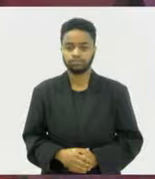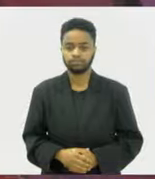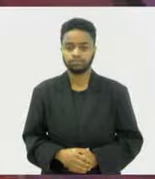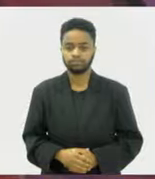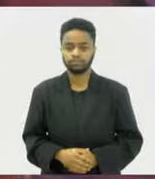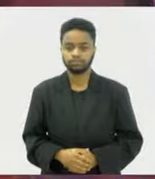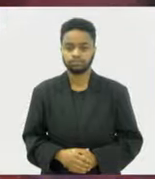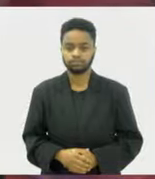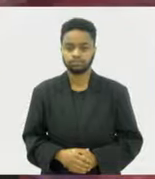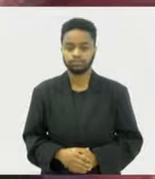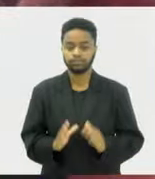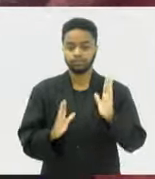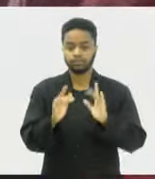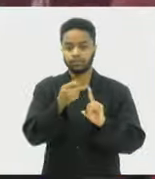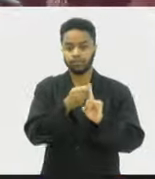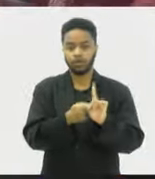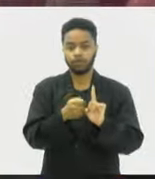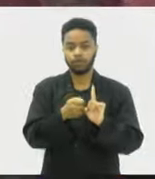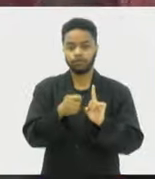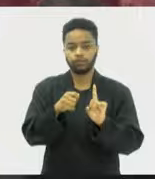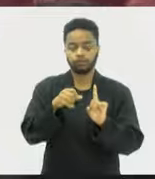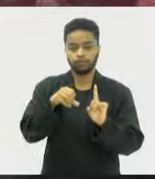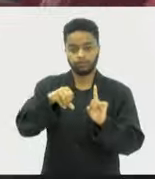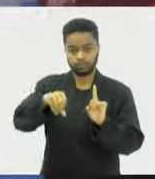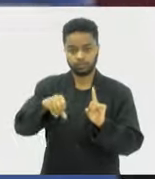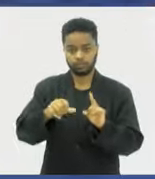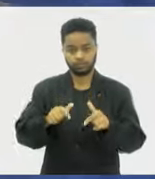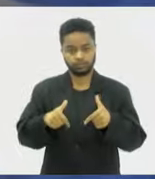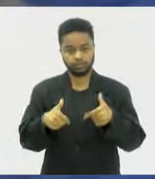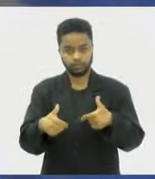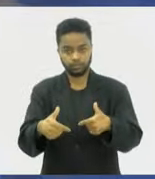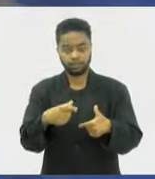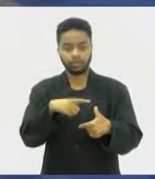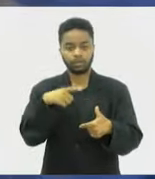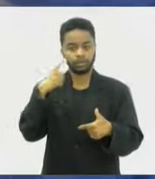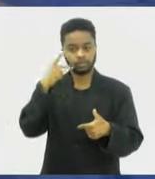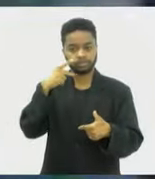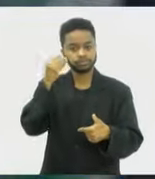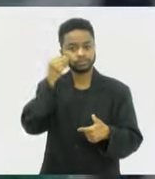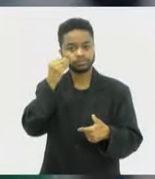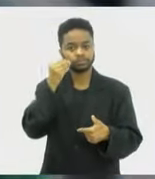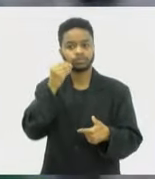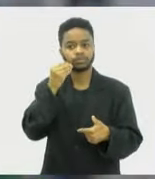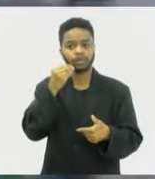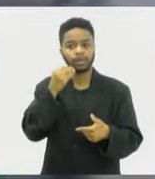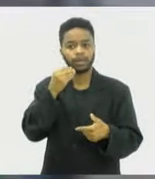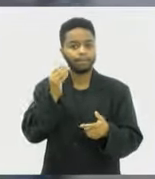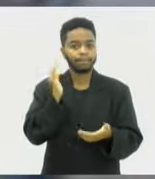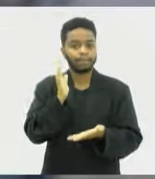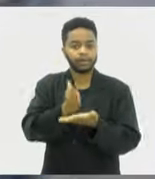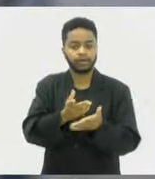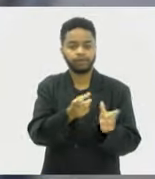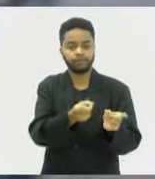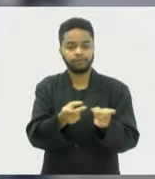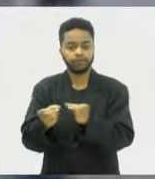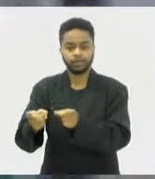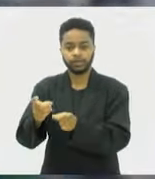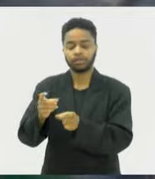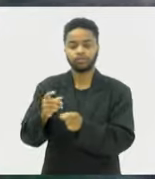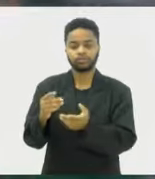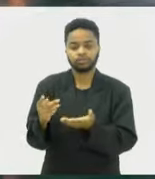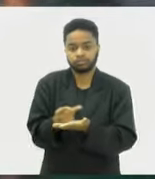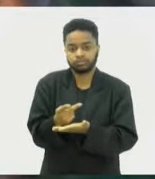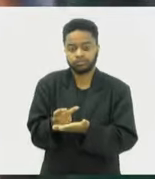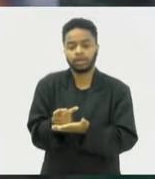Em 9 meses de atividade, a Força-Tarefa do Governo Estadual para combater o comércio irregular de peças e carcaça de veículos atingiu a marca